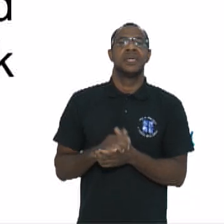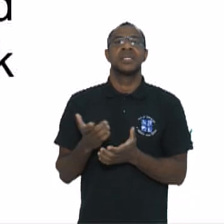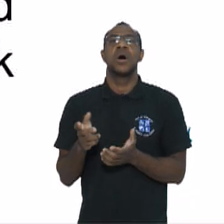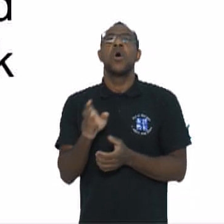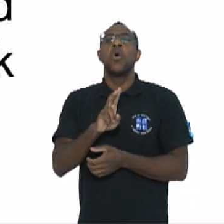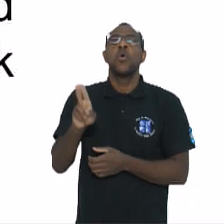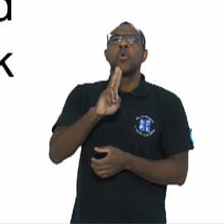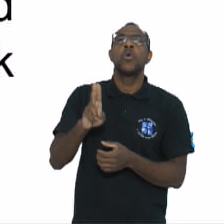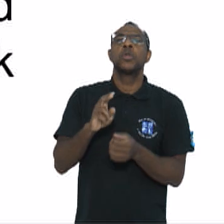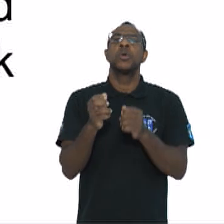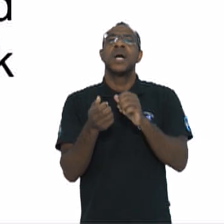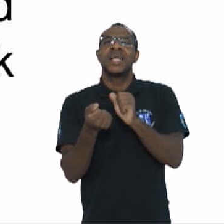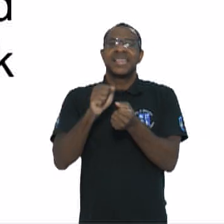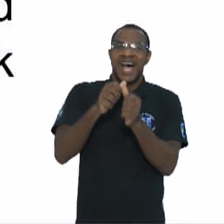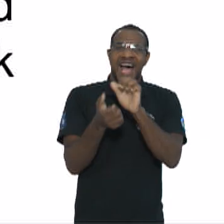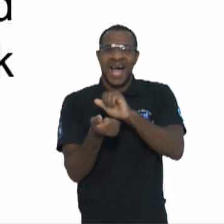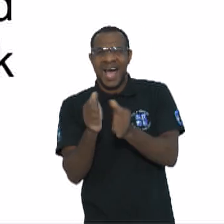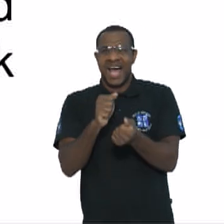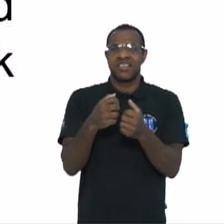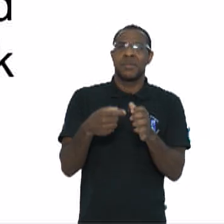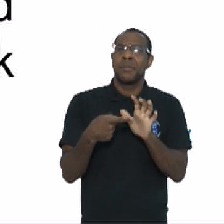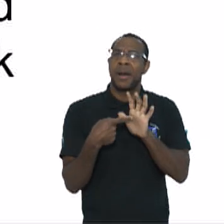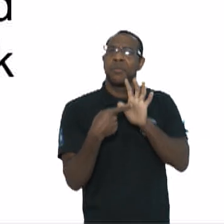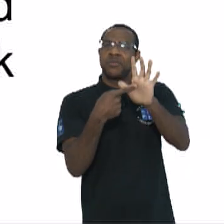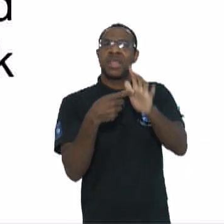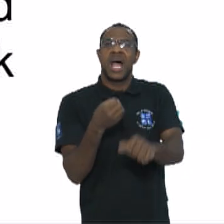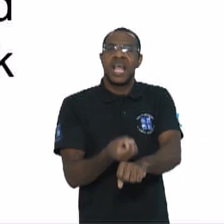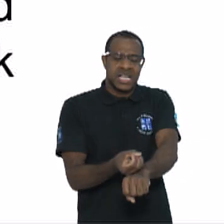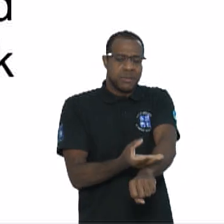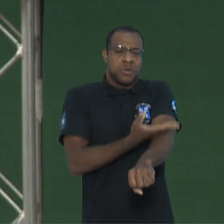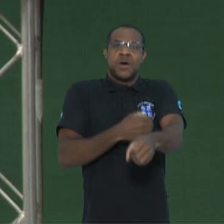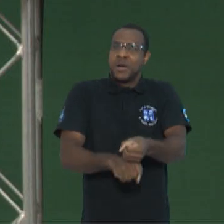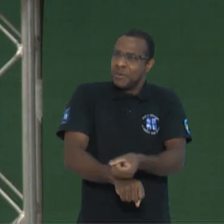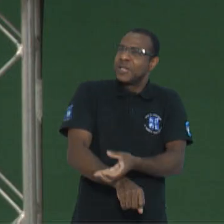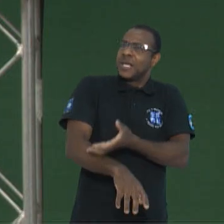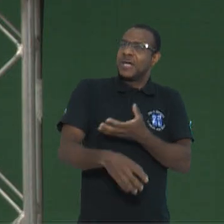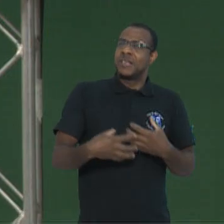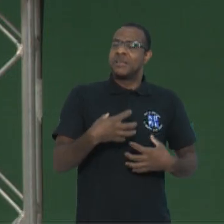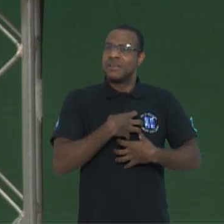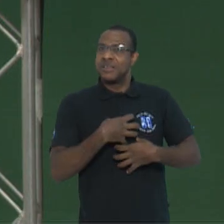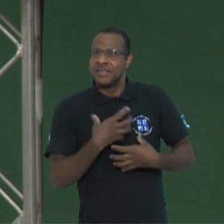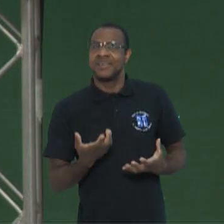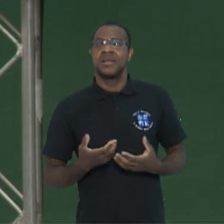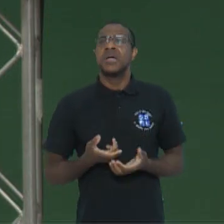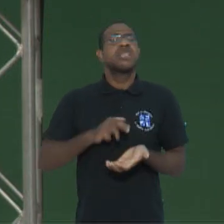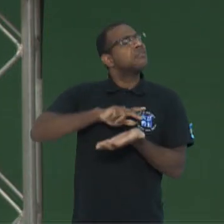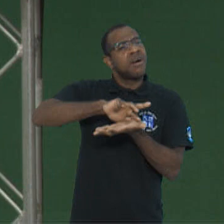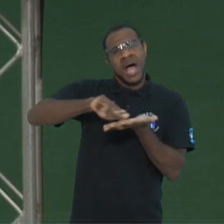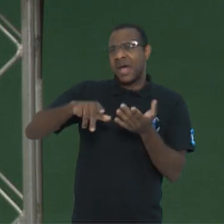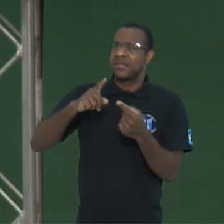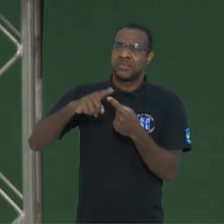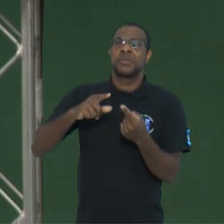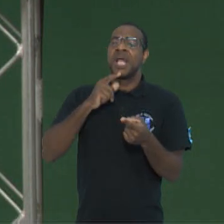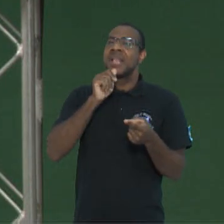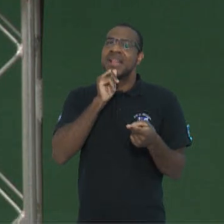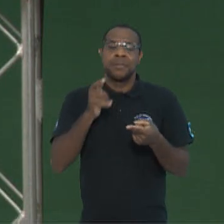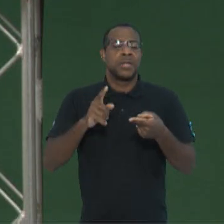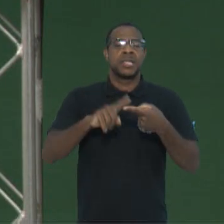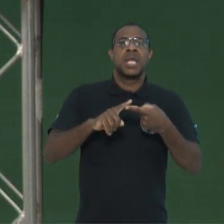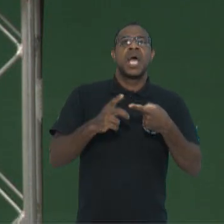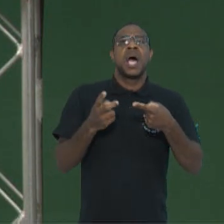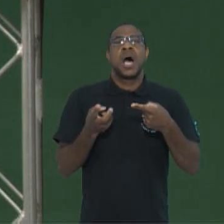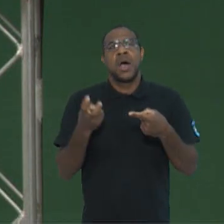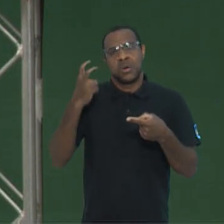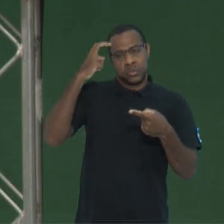suas emoções, nós temos várias possibilidades. Nós temos a pintura, nós temos o desenho, nós temos